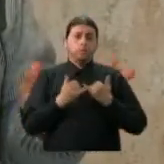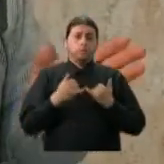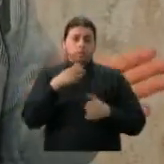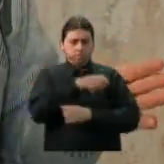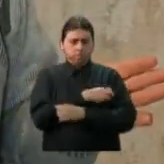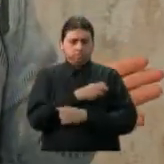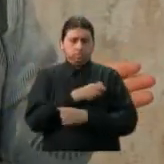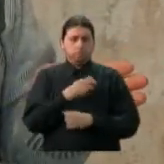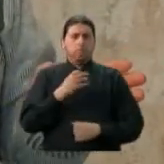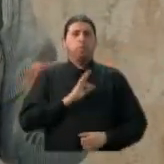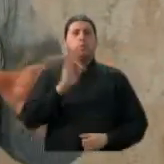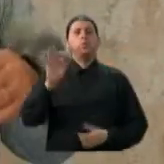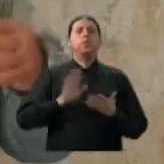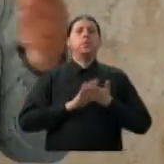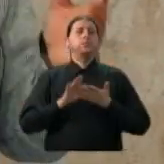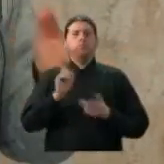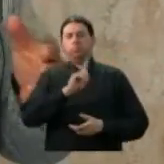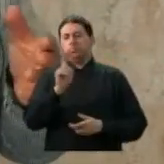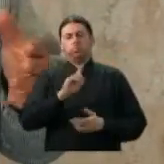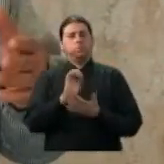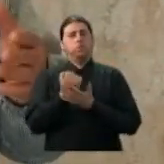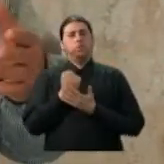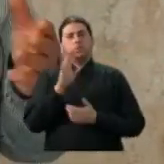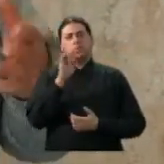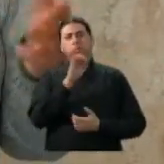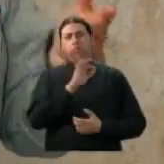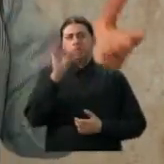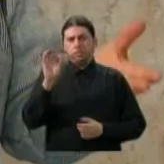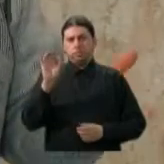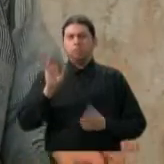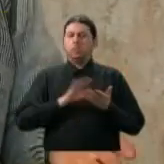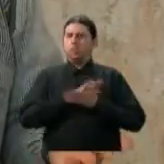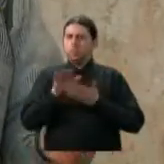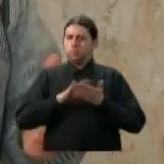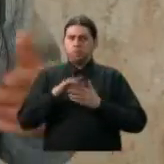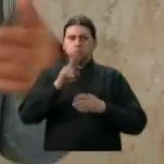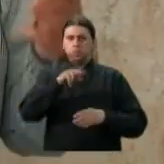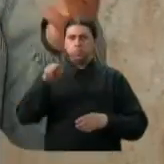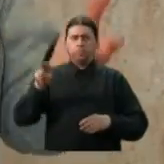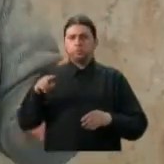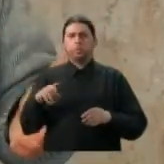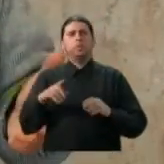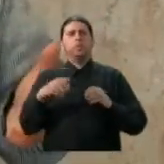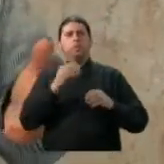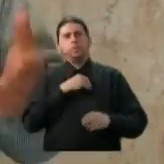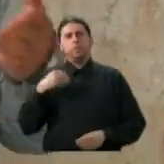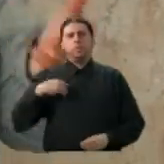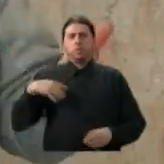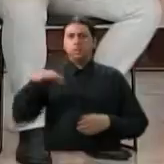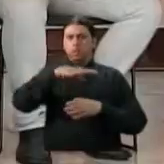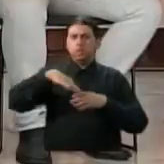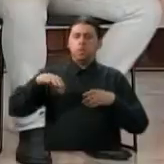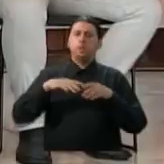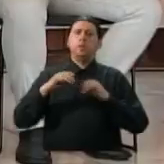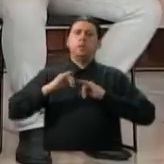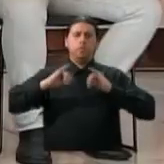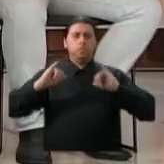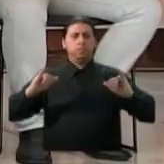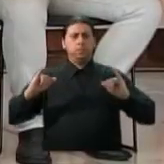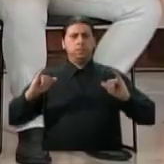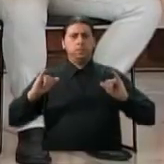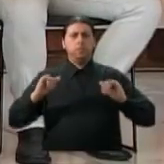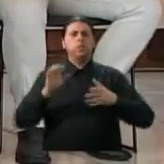doença. Não é essa a garantia. E nenhuma linha de medicina dá essa garantia no caso de uma vacinação.